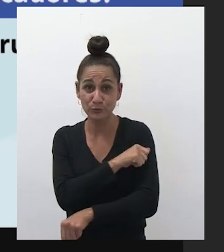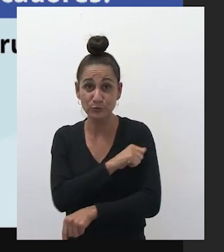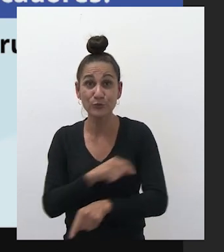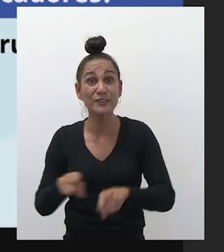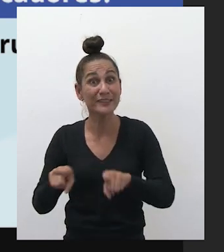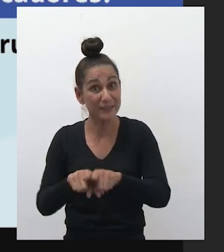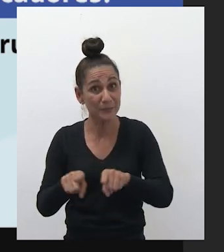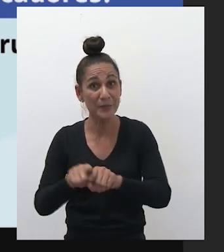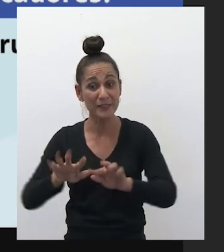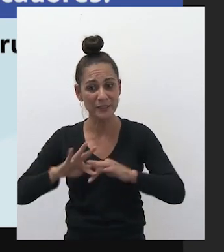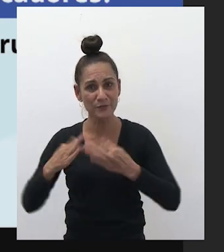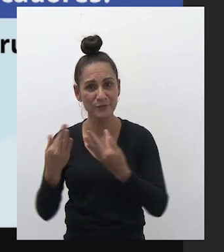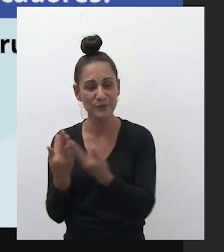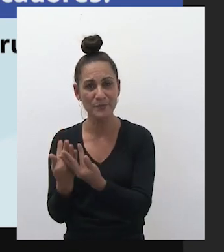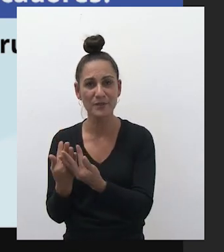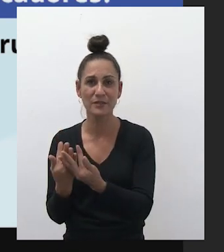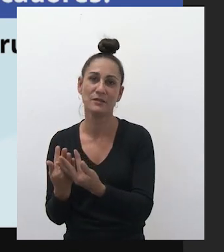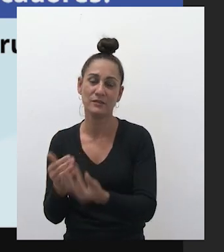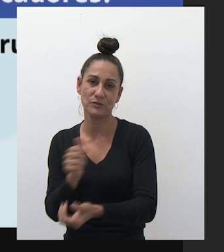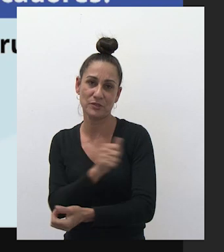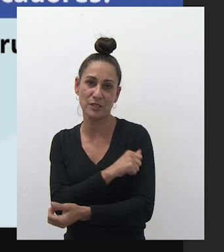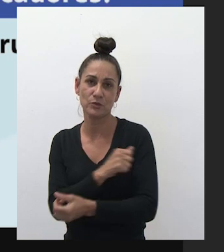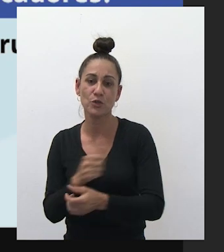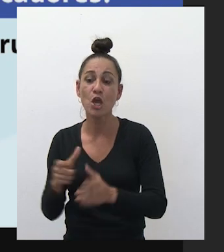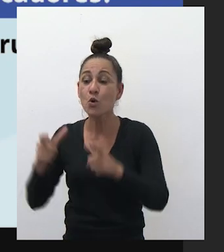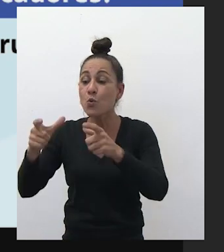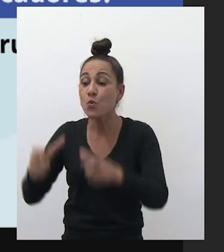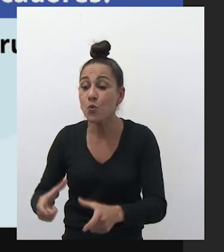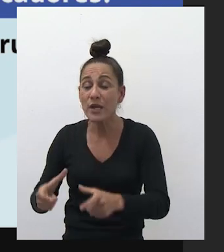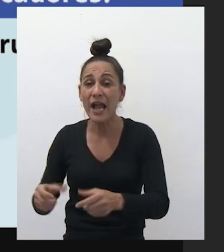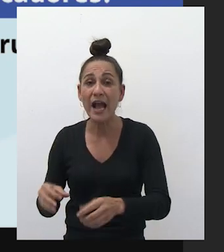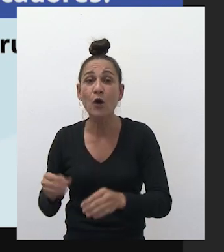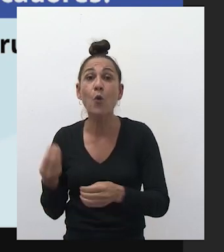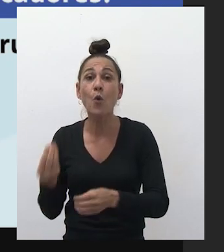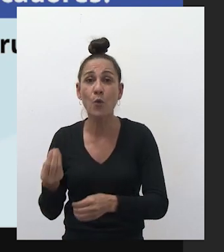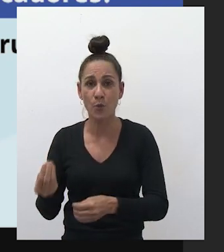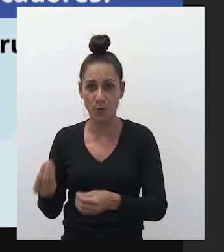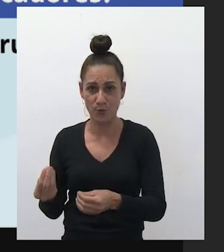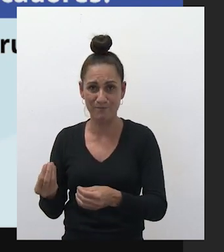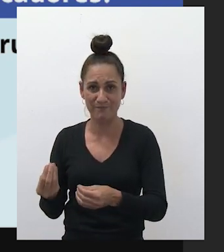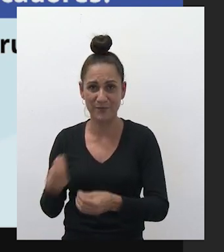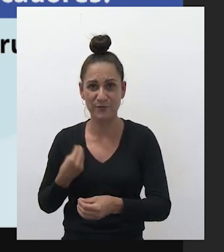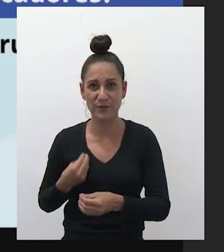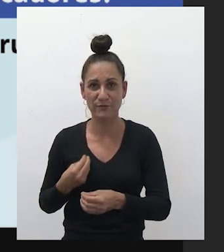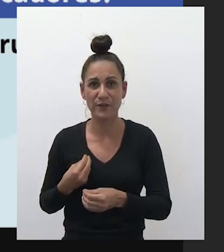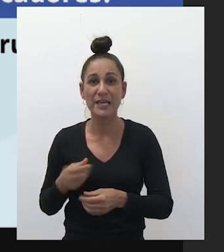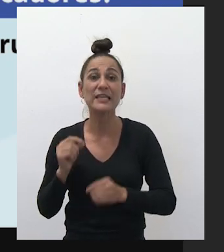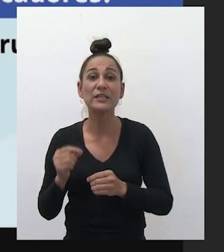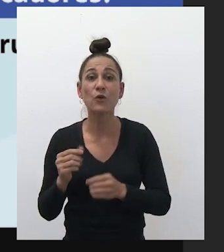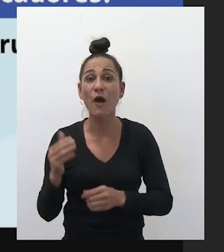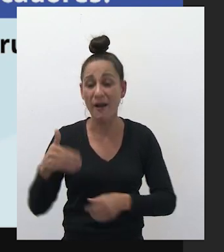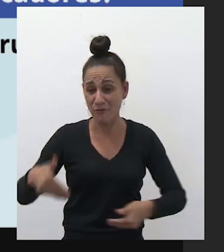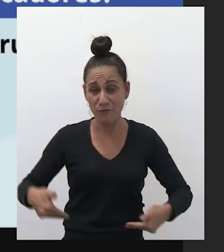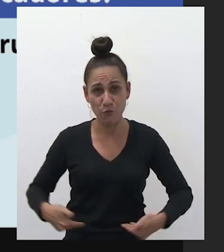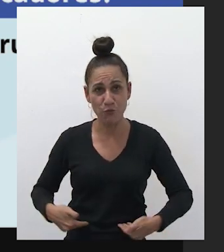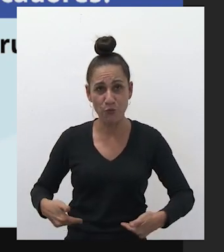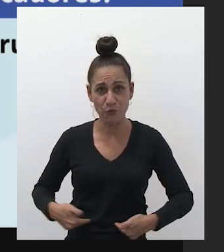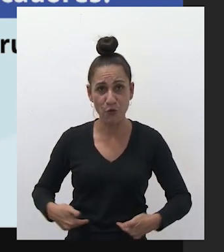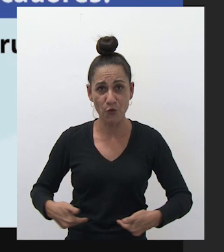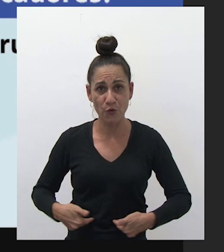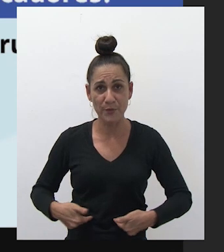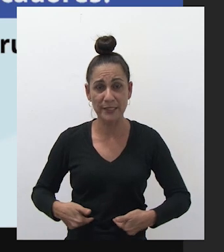alunos, do contexto em que eles estão inseridos. Vejam só, em relação à fome, para Isto é Dinheiro, a matéria